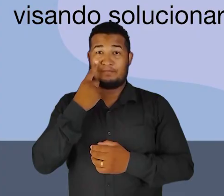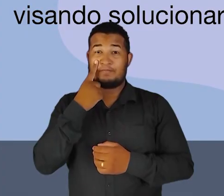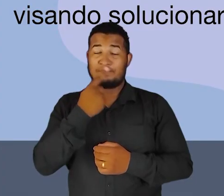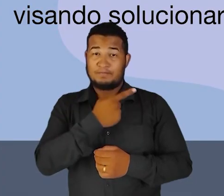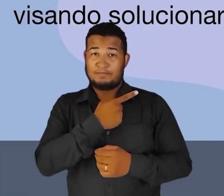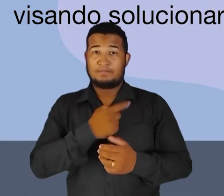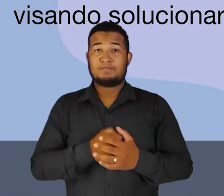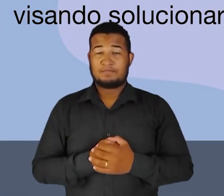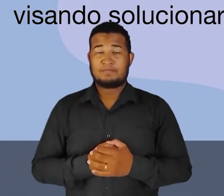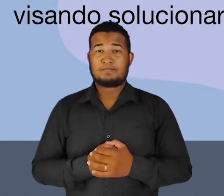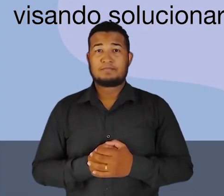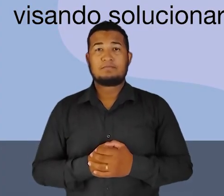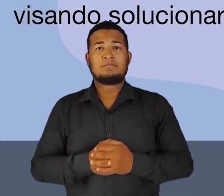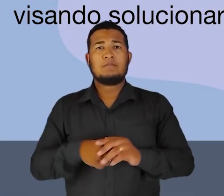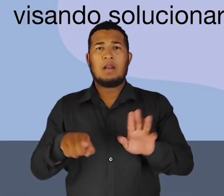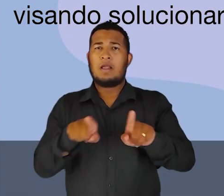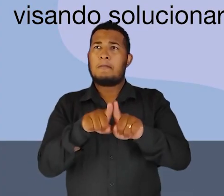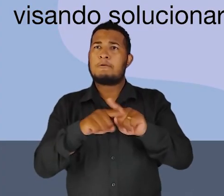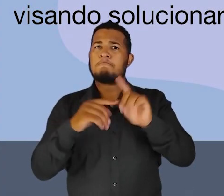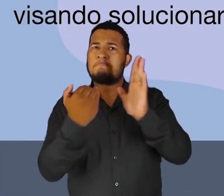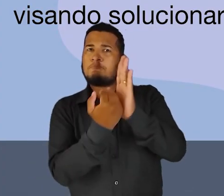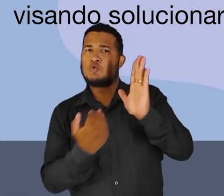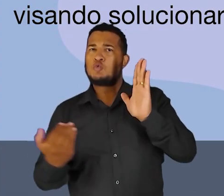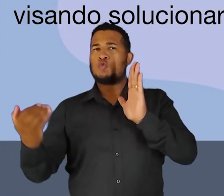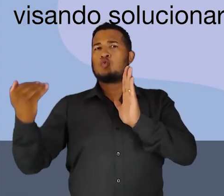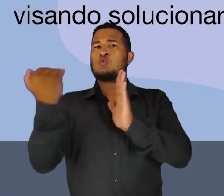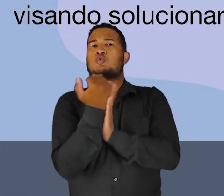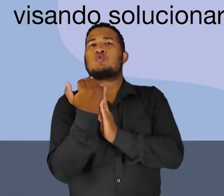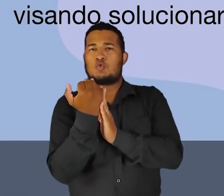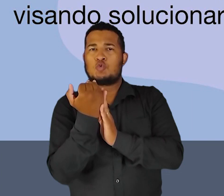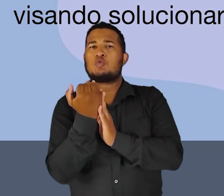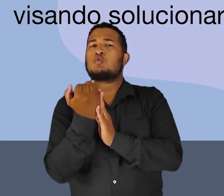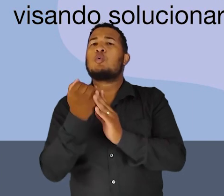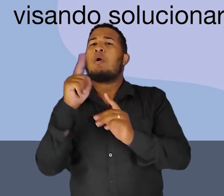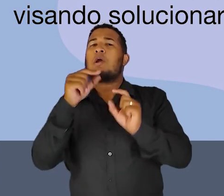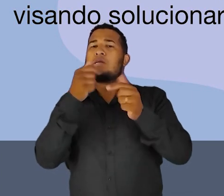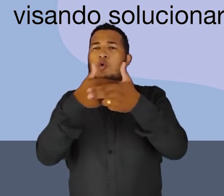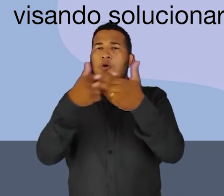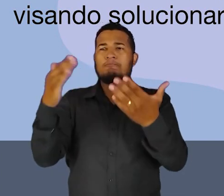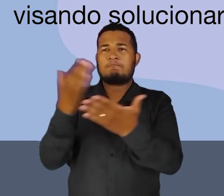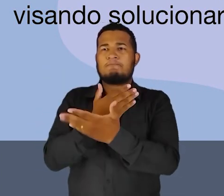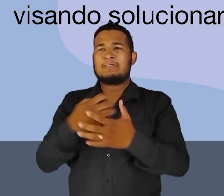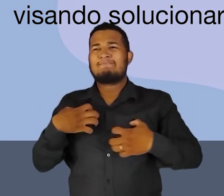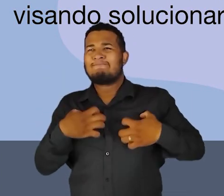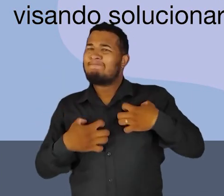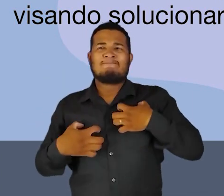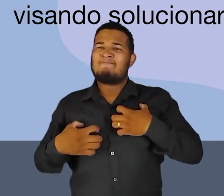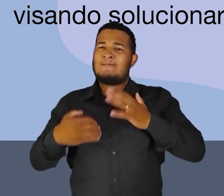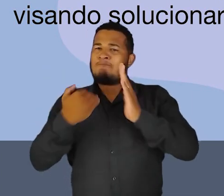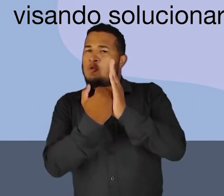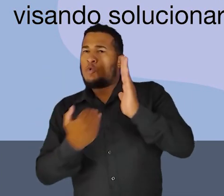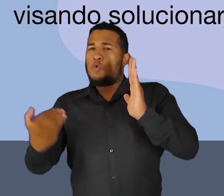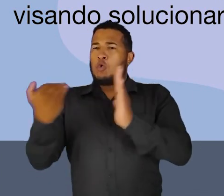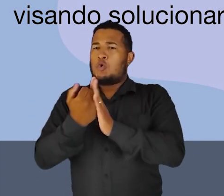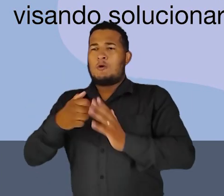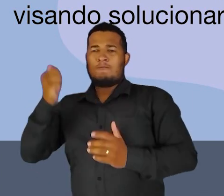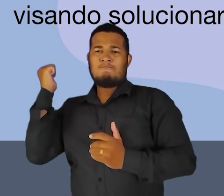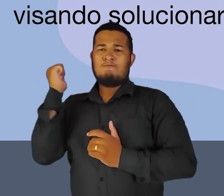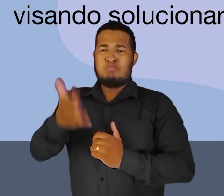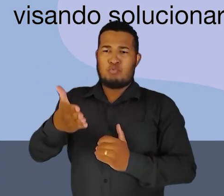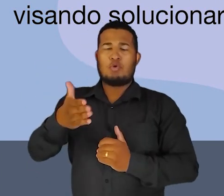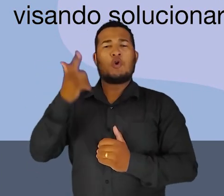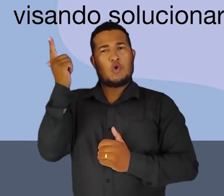slide. Superação, ação de superar, de ultrapassar uma situação desagradável, ação de vencer,